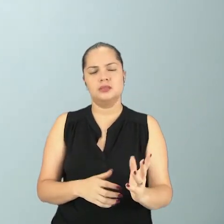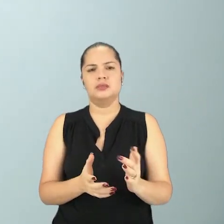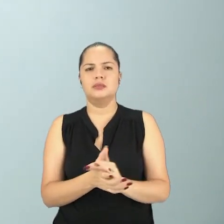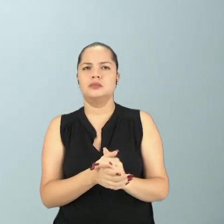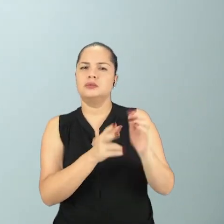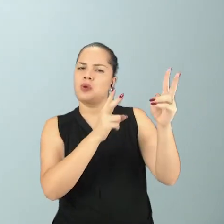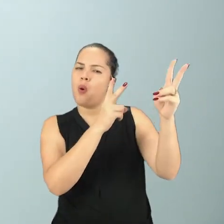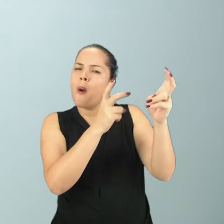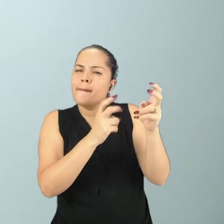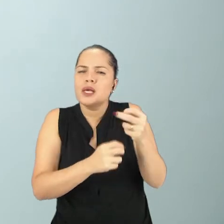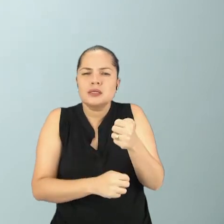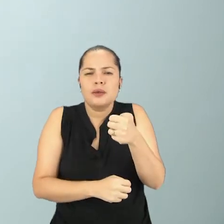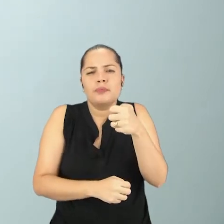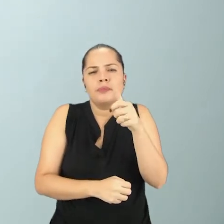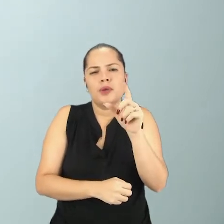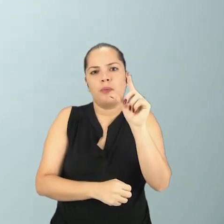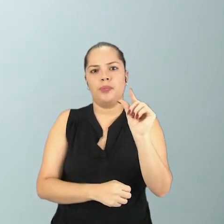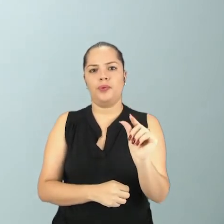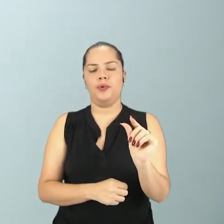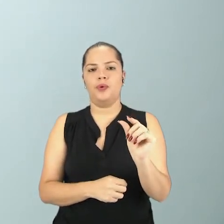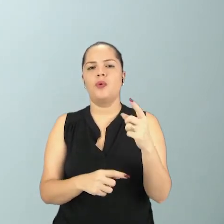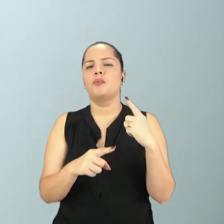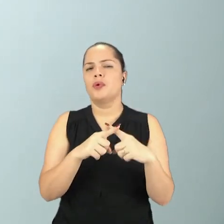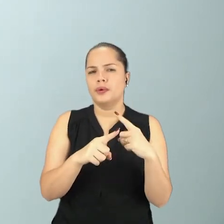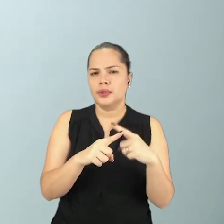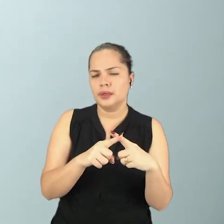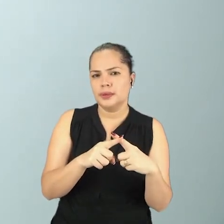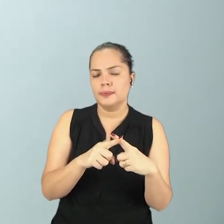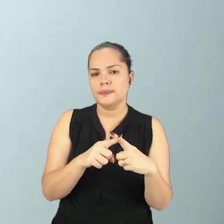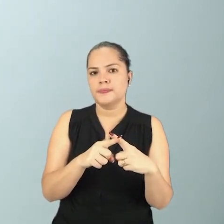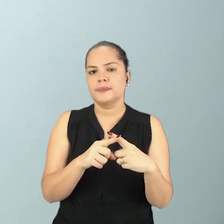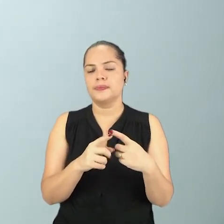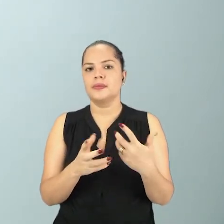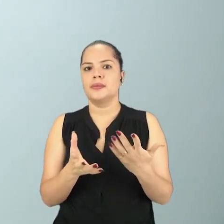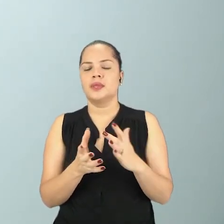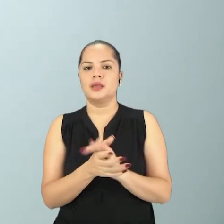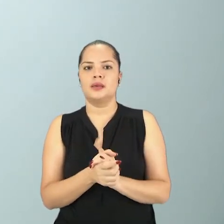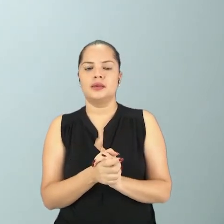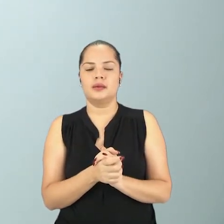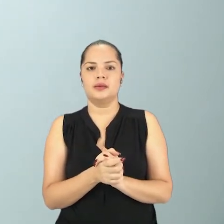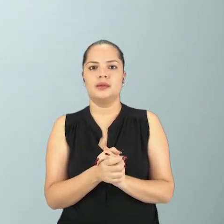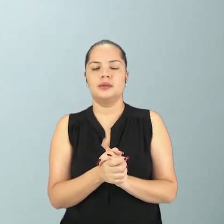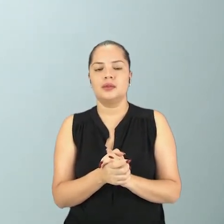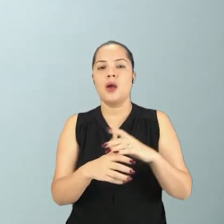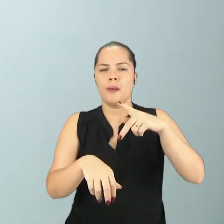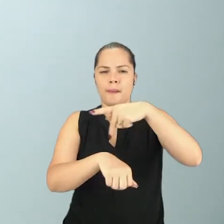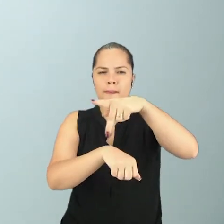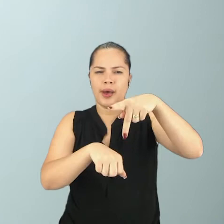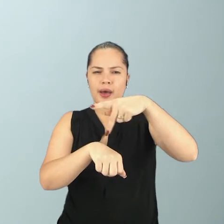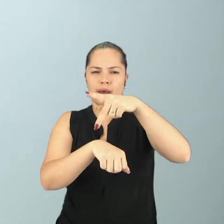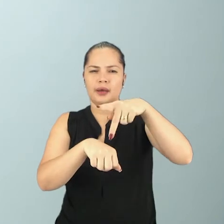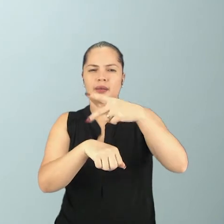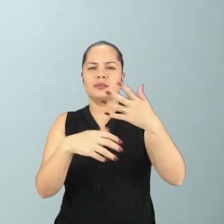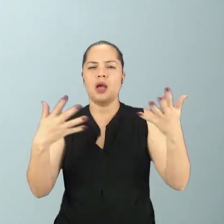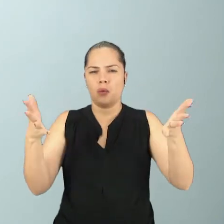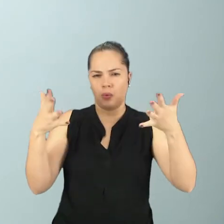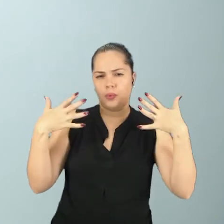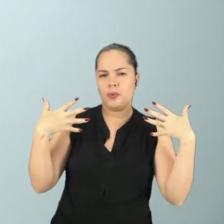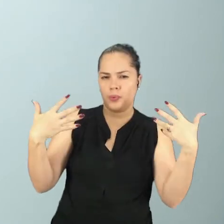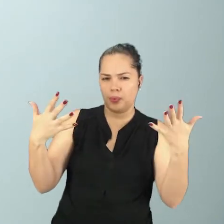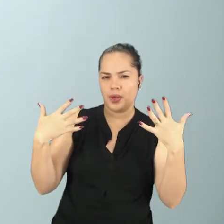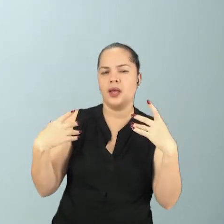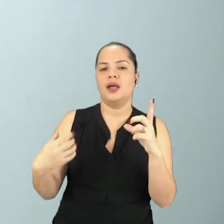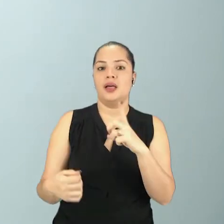marcação perfeitinha das estações do ano, né? Por quê? Porque os países tropicais como um todo, eles